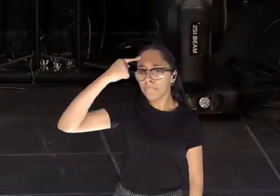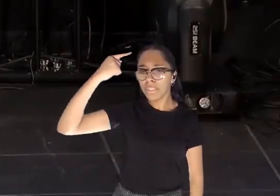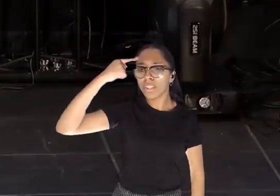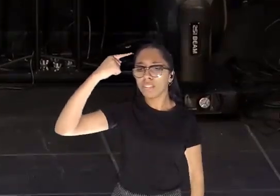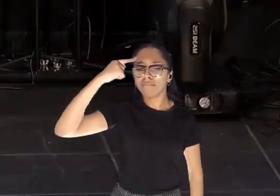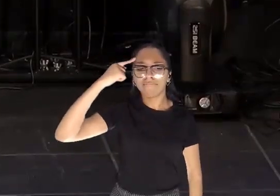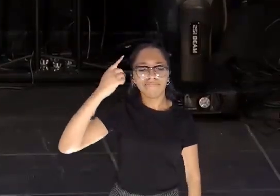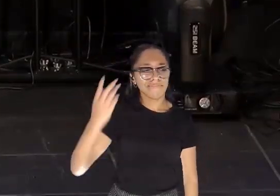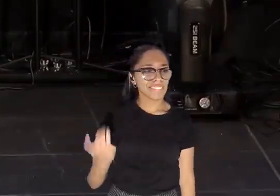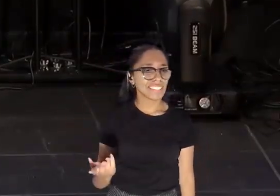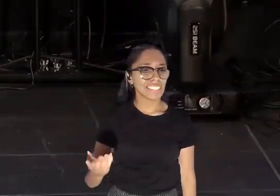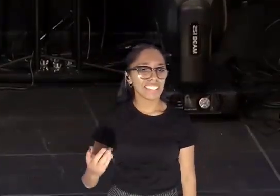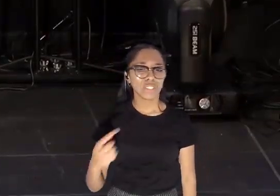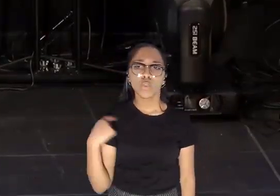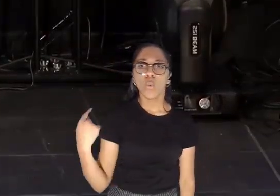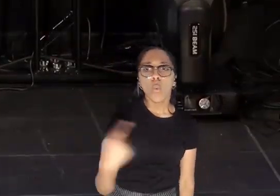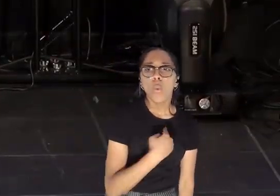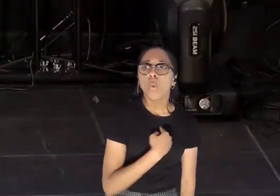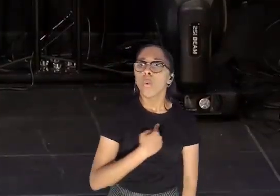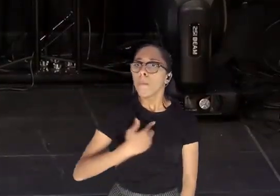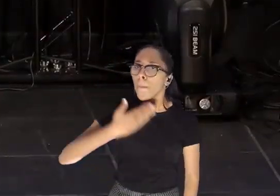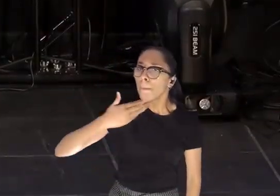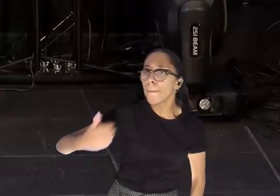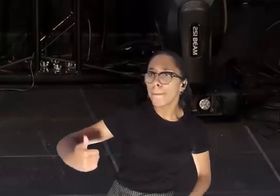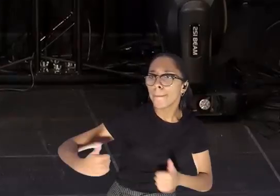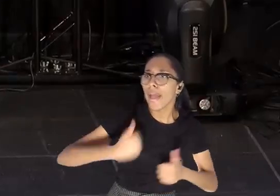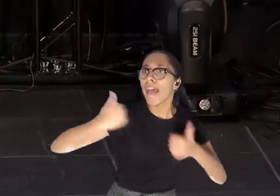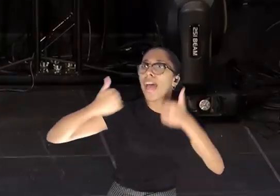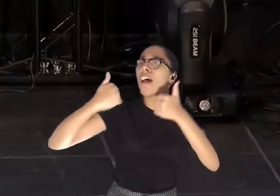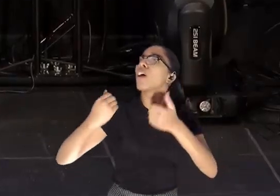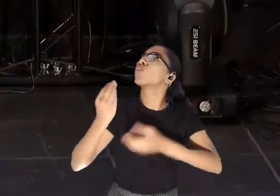igreja? Sabe, como que a gente pode ser melhor? Porque